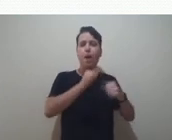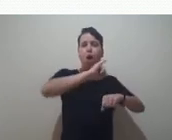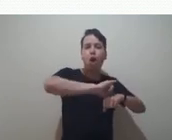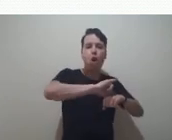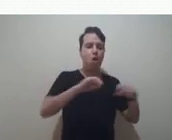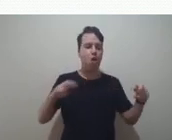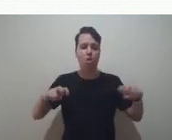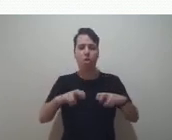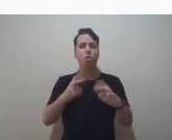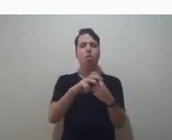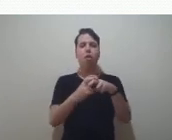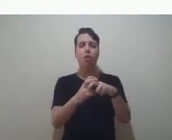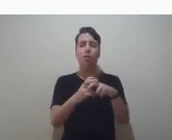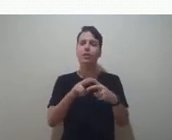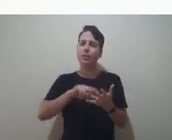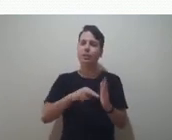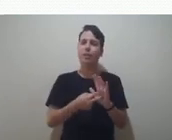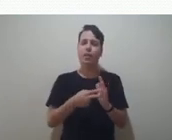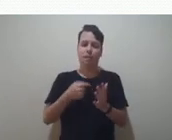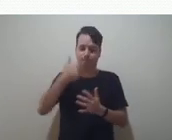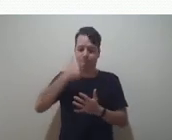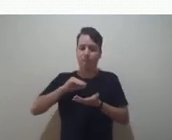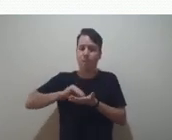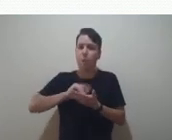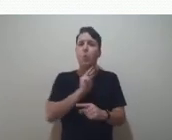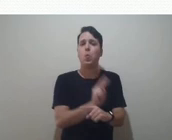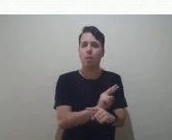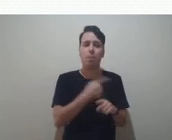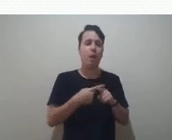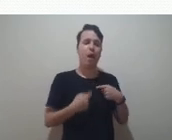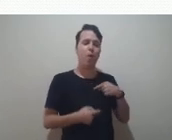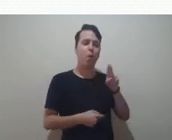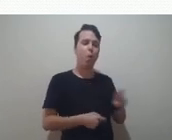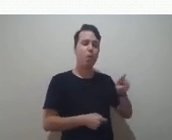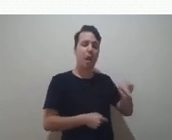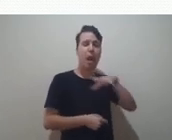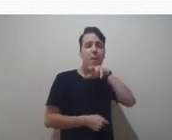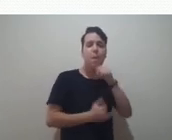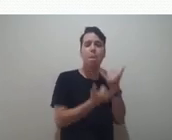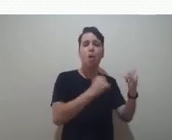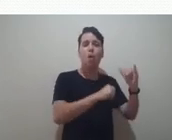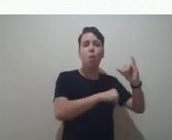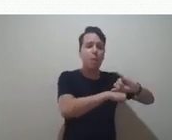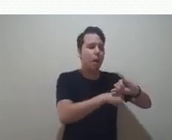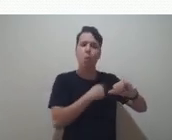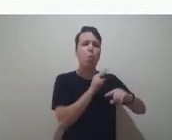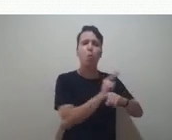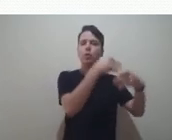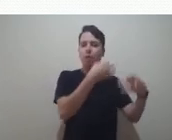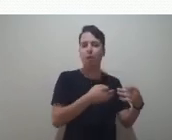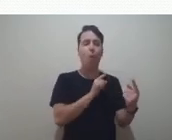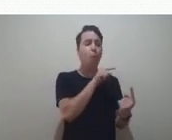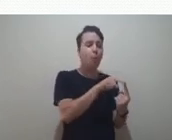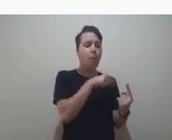negligenciados, porque eles são tidos como praticamente um objeto utilizado para briga, né? Eles não